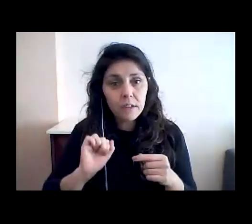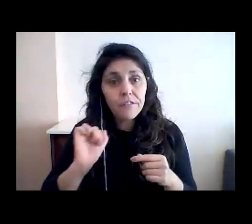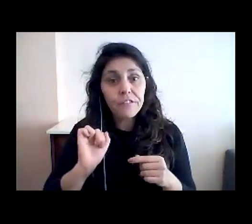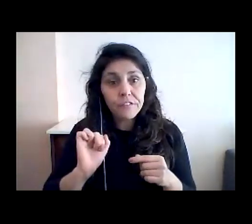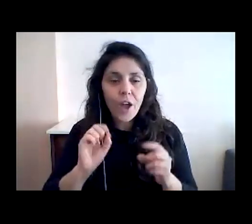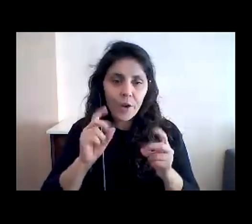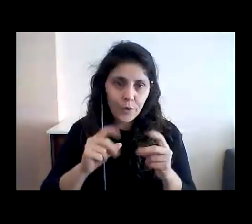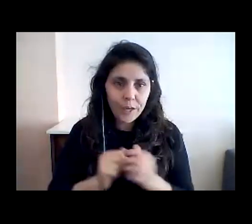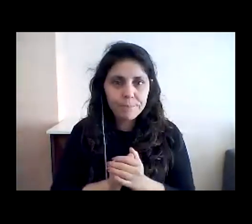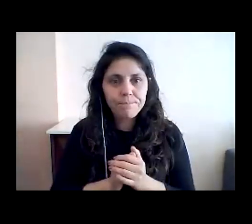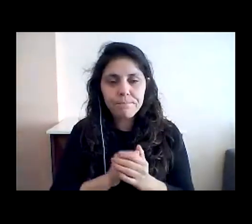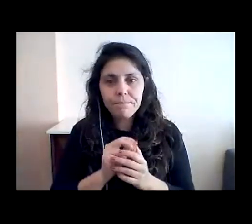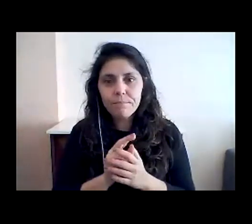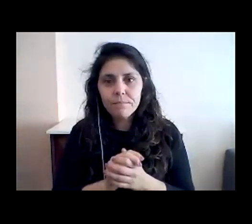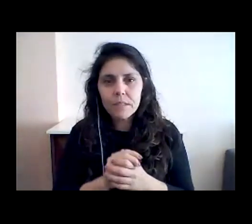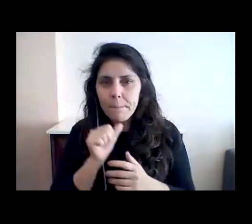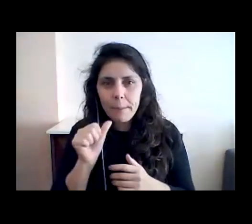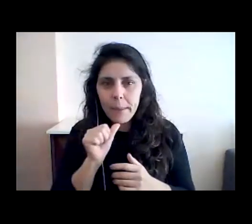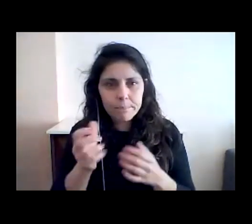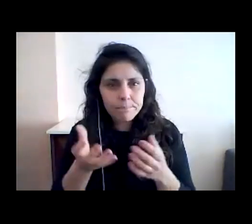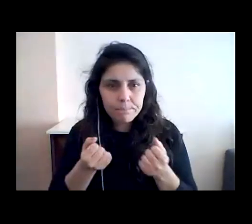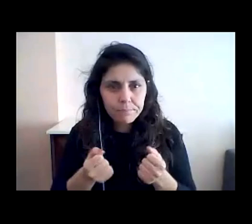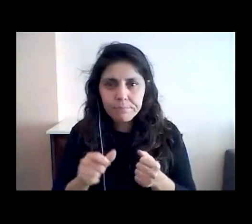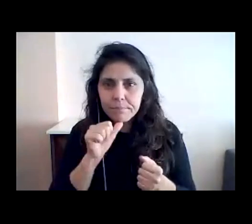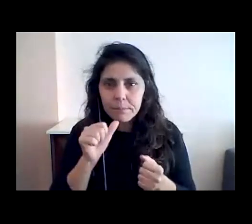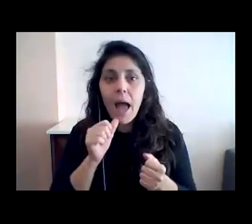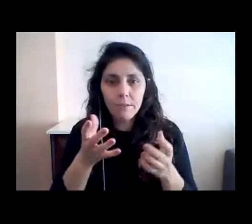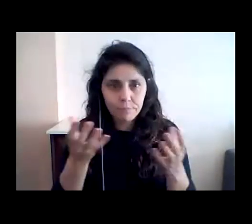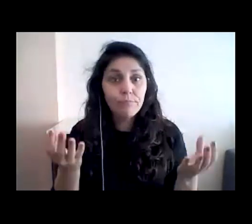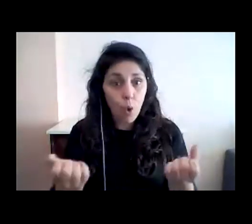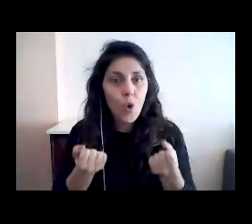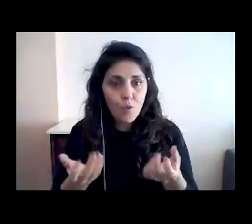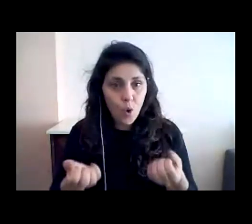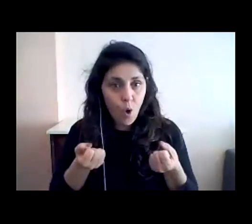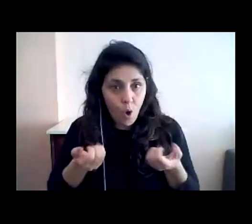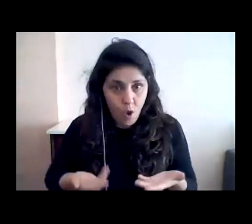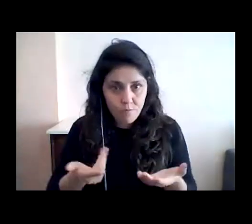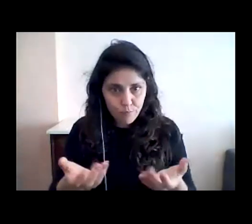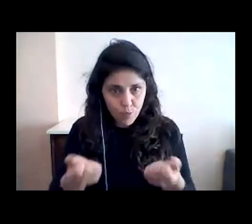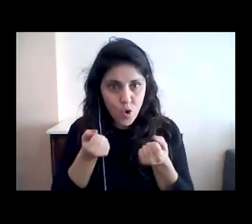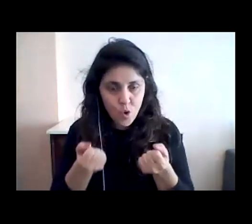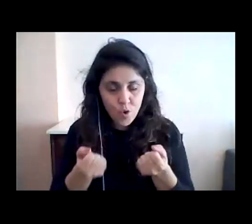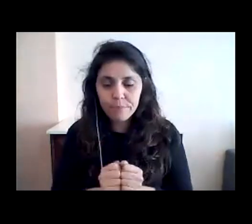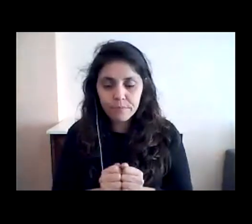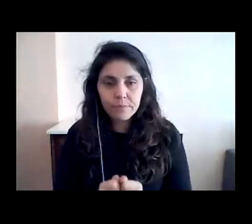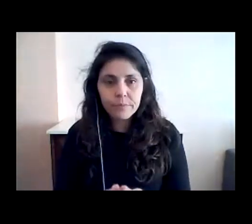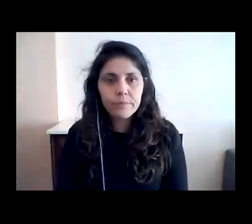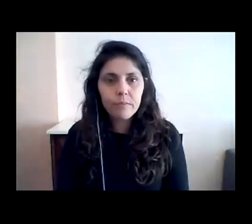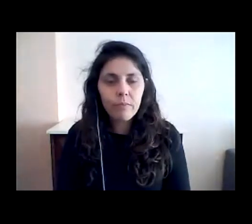é que ainda não chegou. Não, mas... Não, chegou agora. Pronto. Ah, ok. Força.